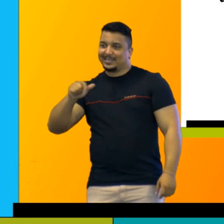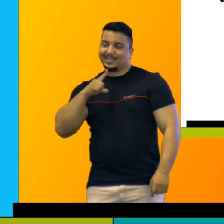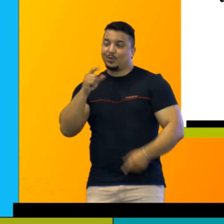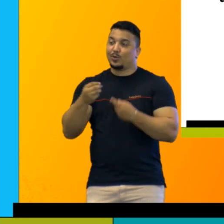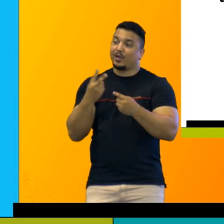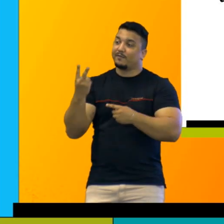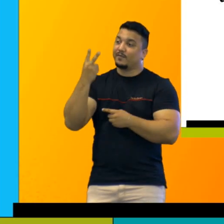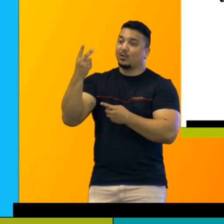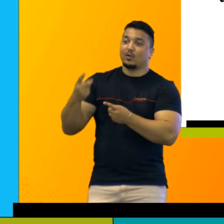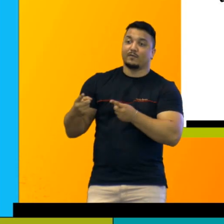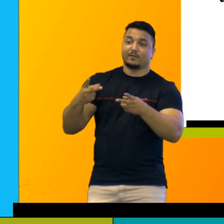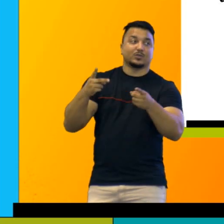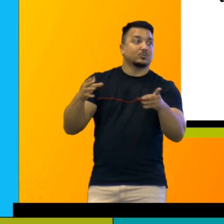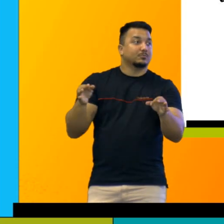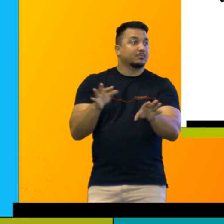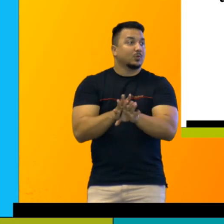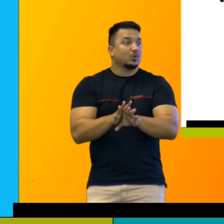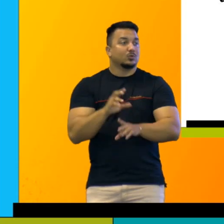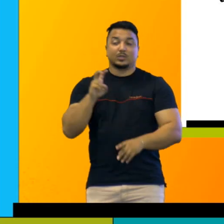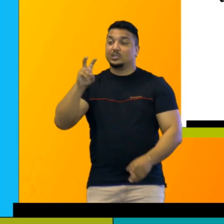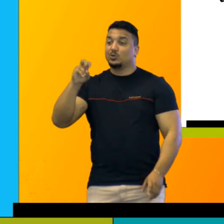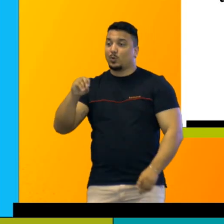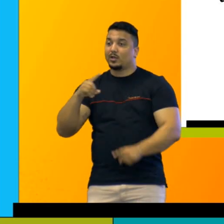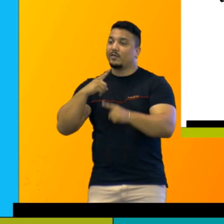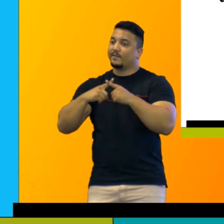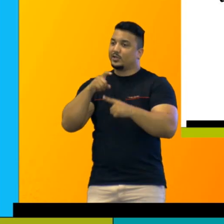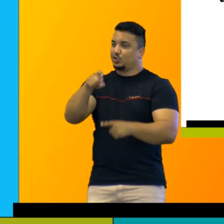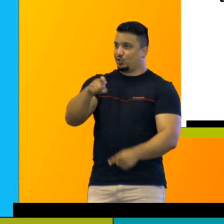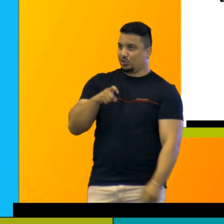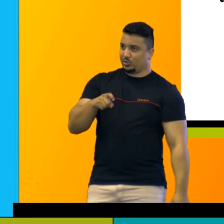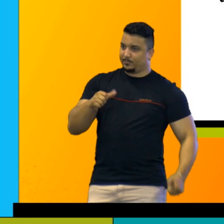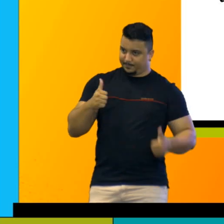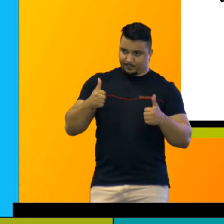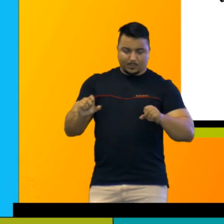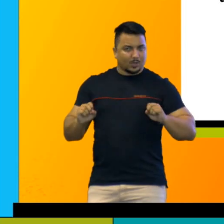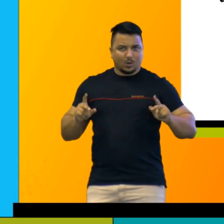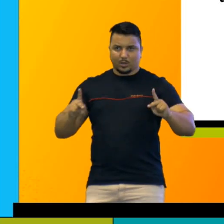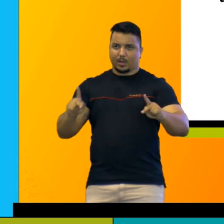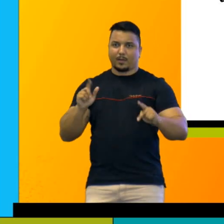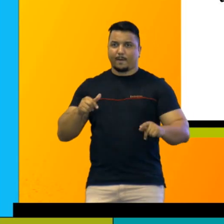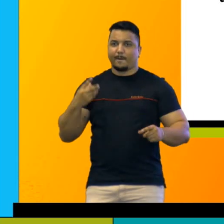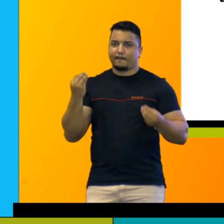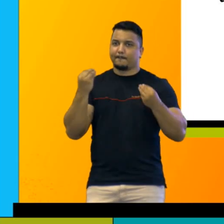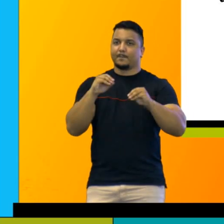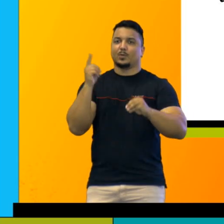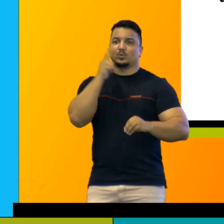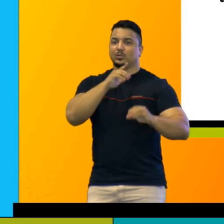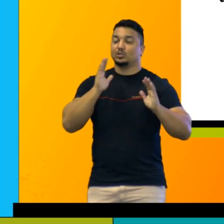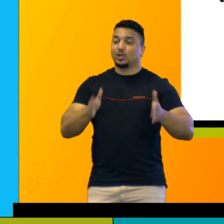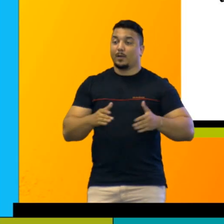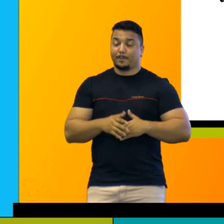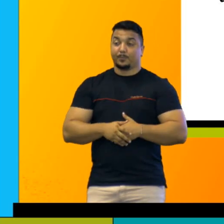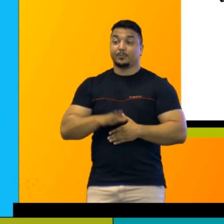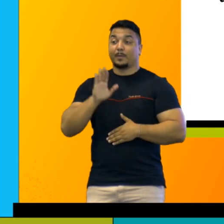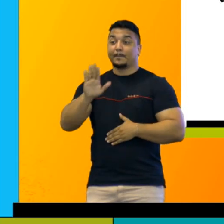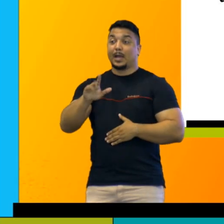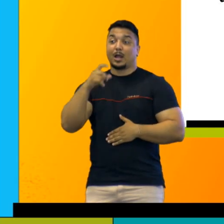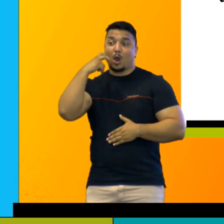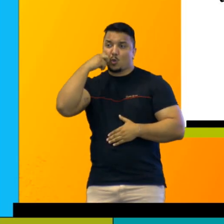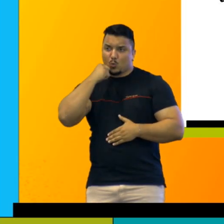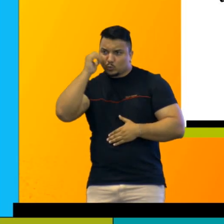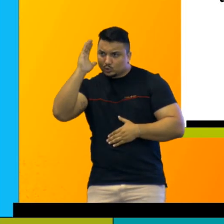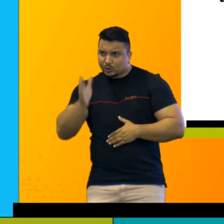valor vendido, o valor de venda é 50 vezes X. Pronto, esse é o valor que ele vai arrecadar. Mas isso é o lucro